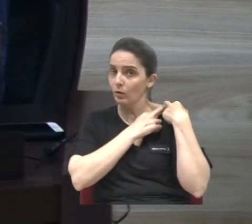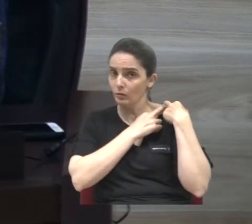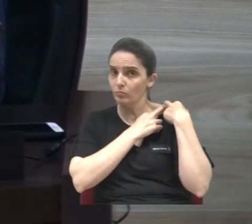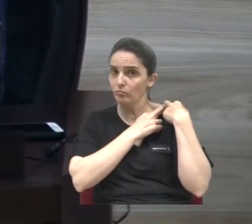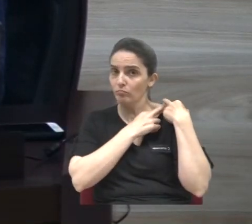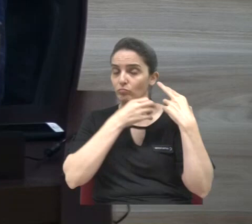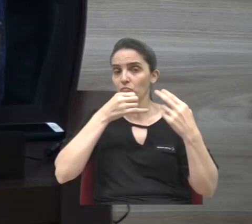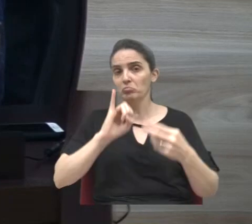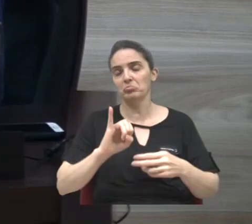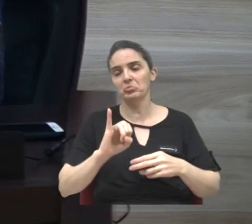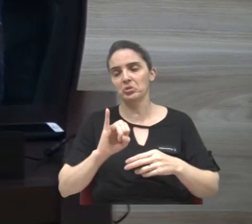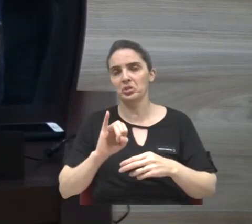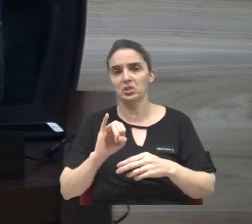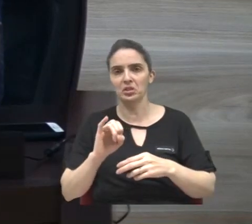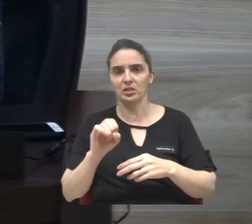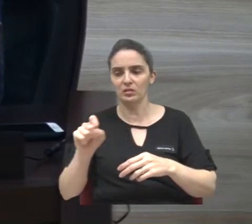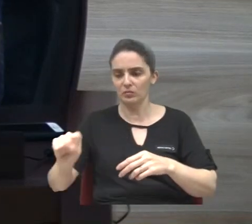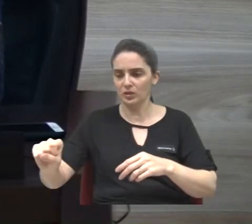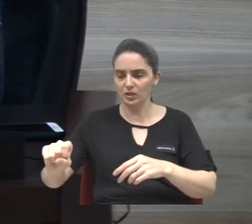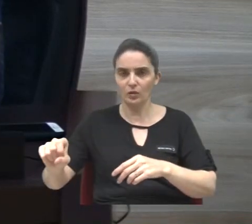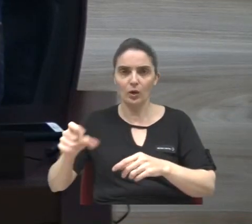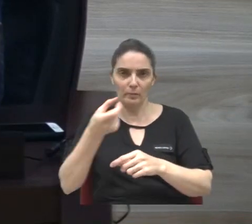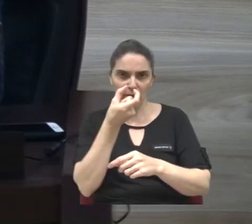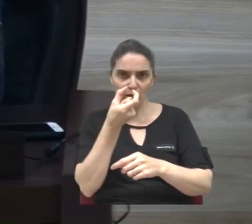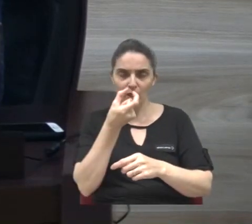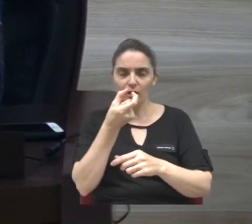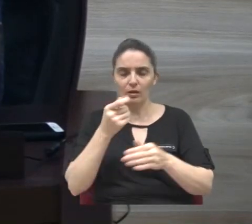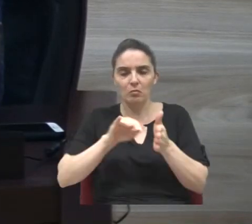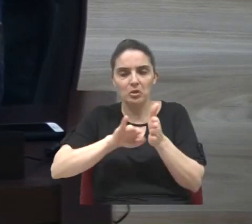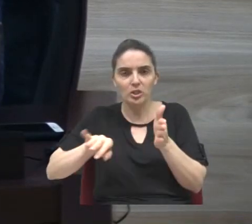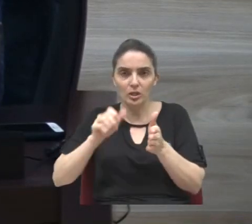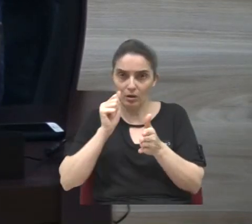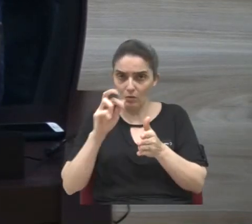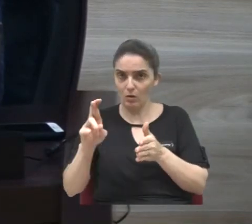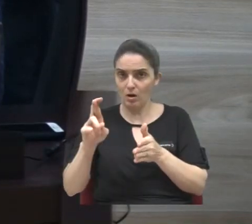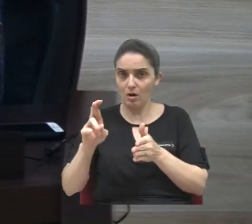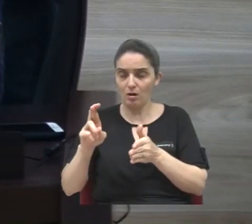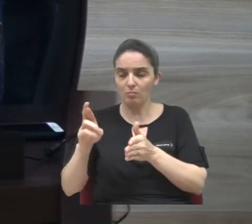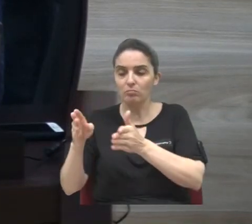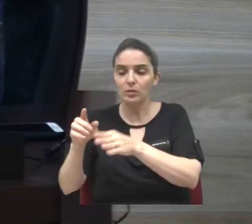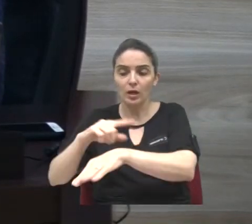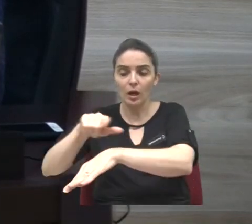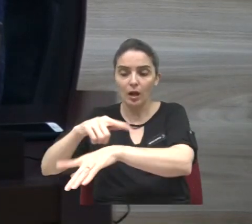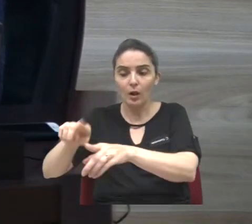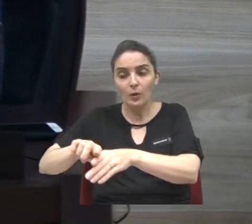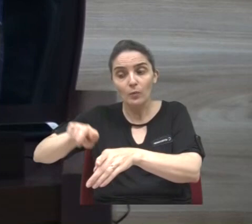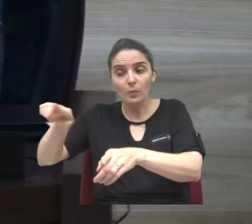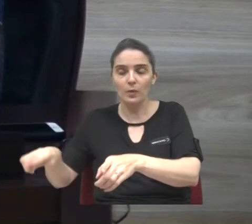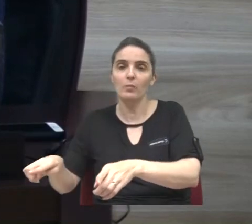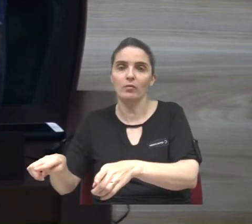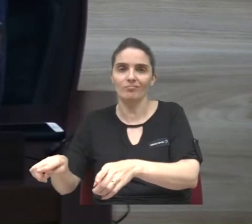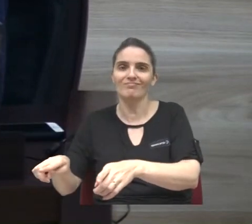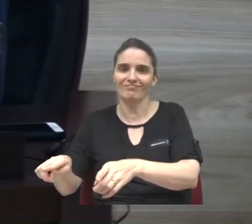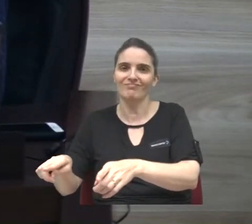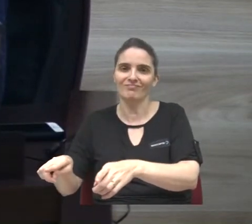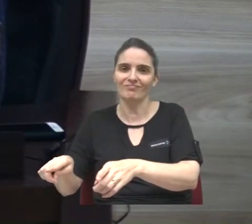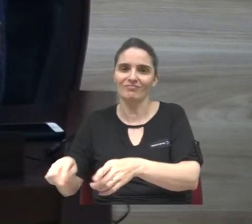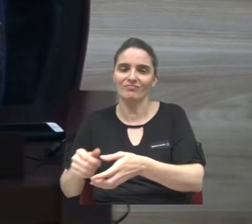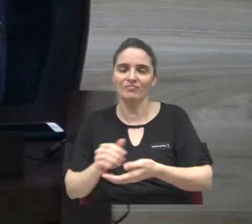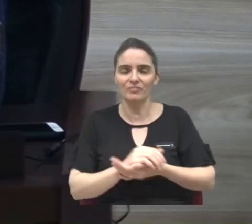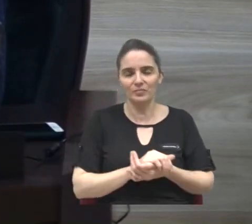em questão. A questão sobre a utilização ou não do eliminador de ar tornou-se um dos pontos de mais